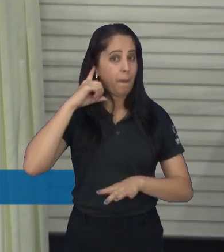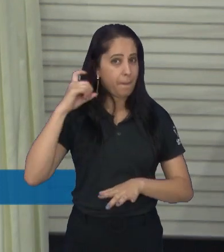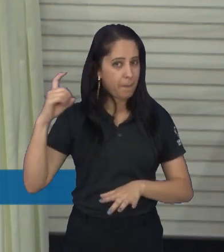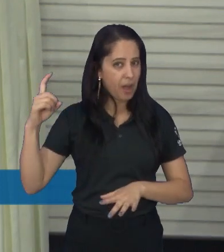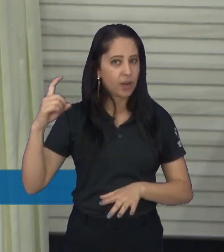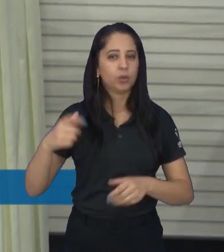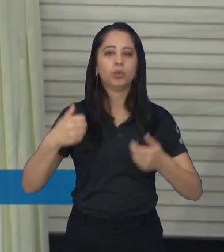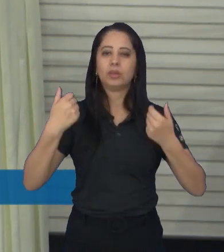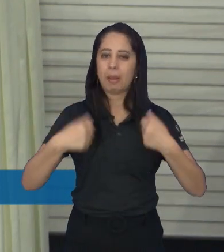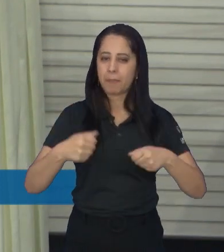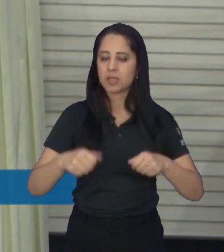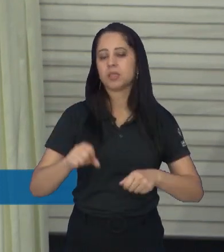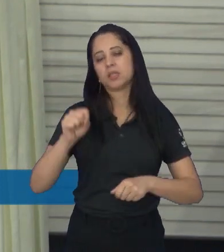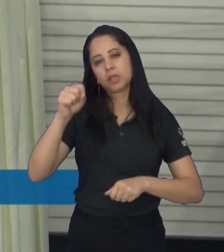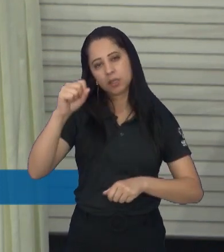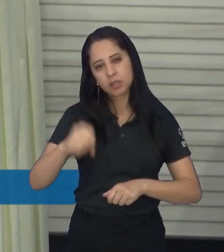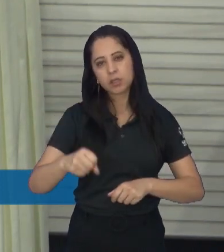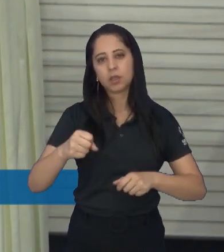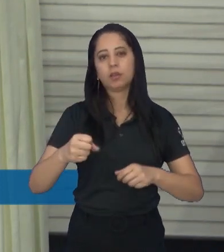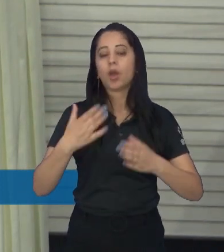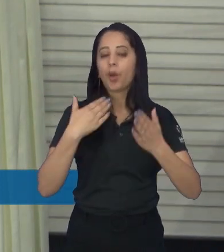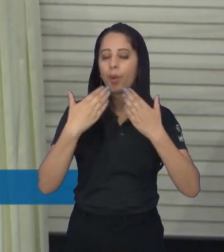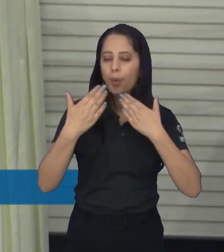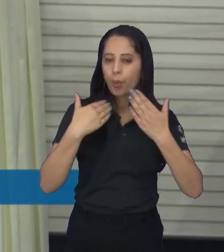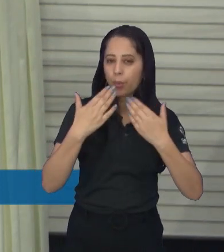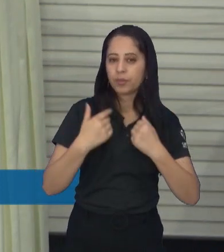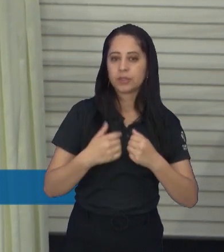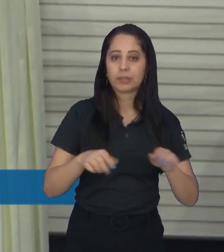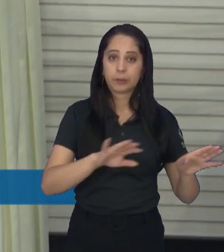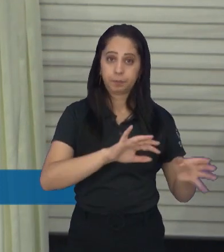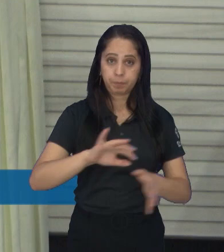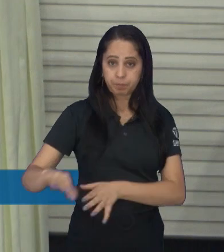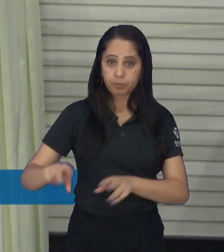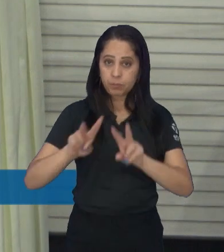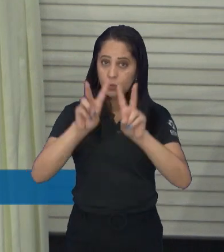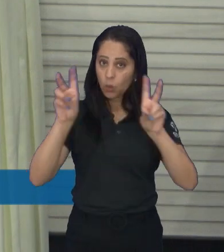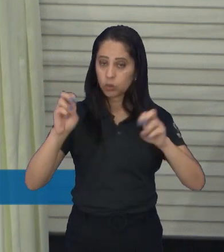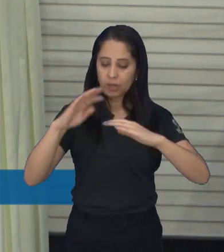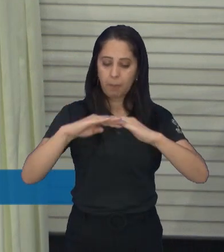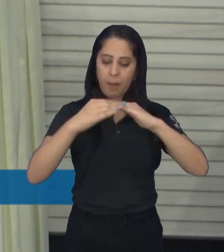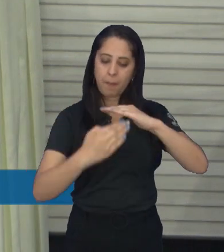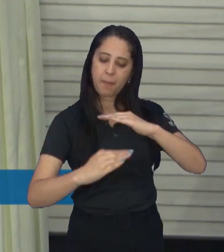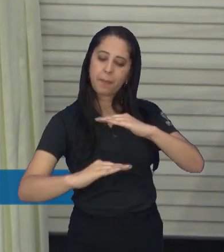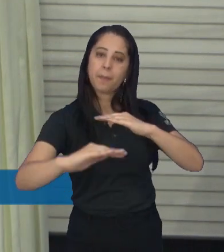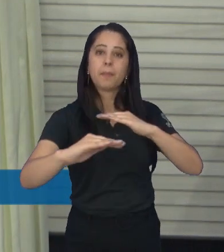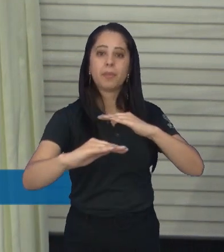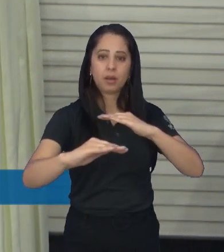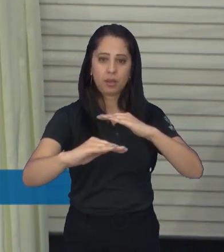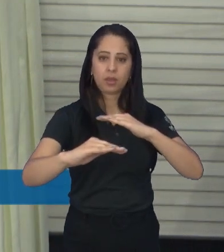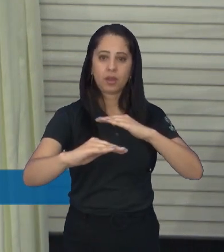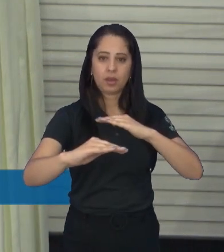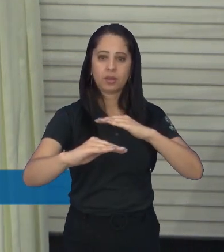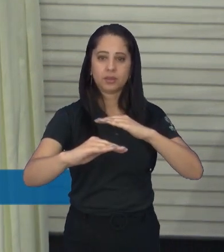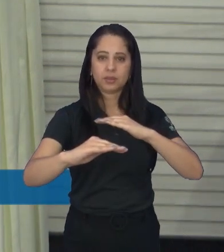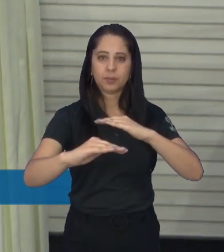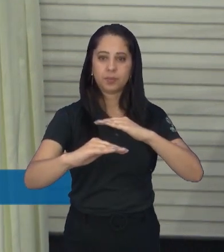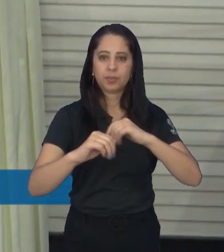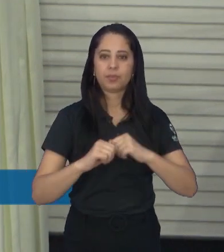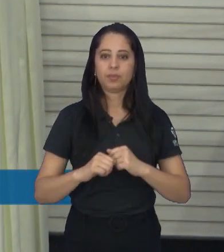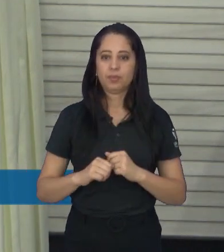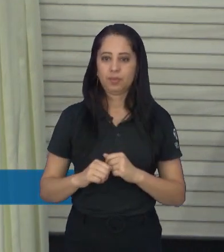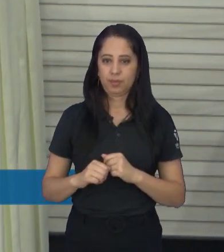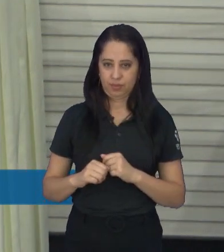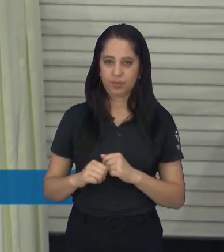deve ser mais discutida e aqui sobre o banhado é da mesma forma que foi construída Aquela quadra